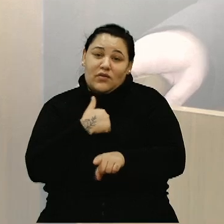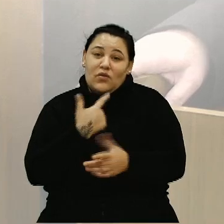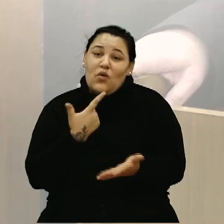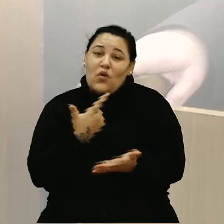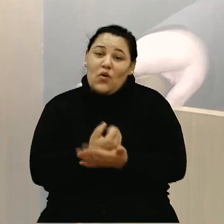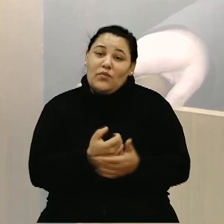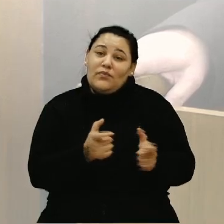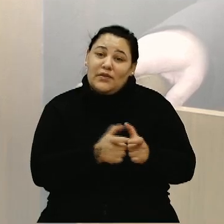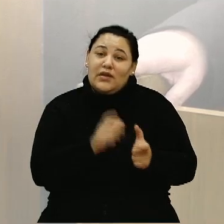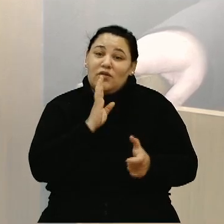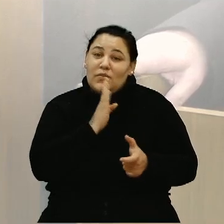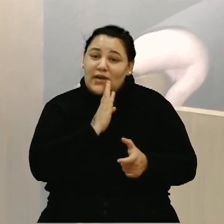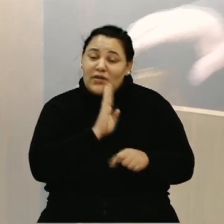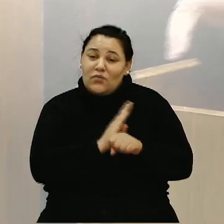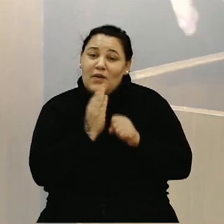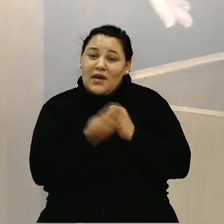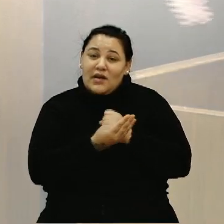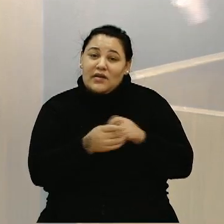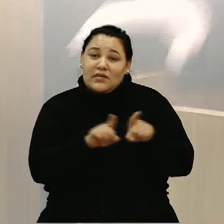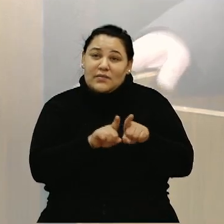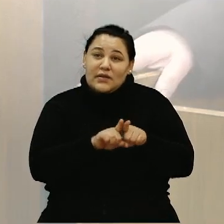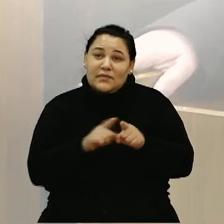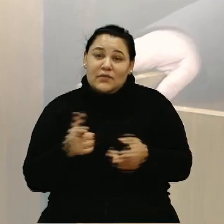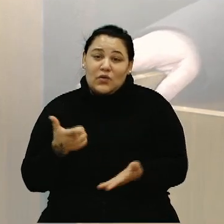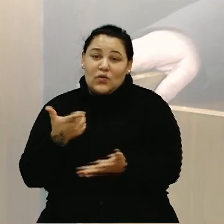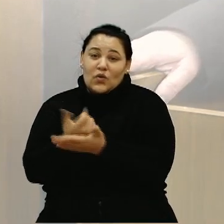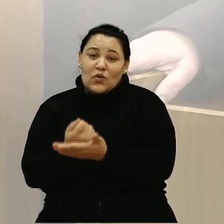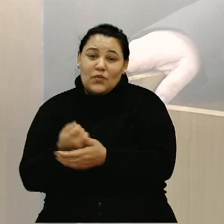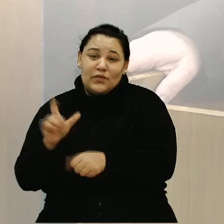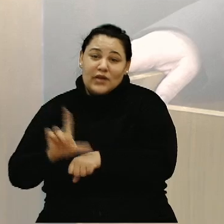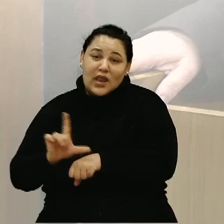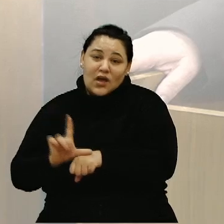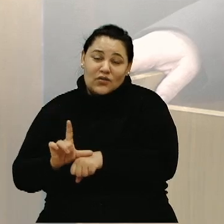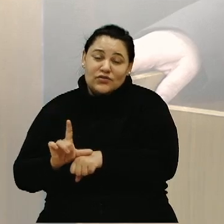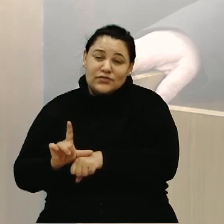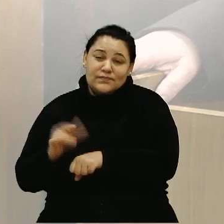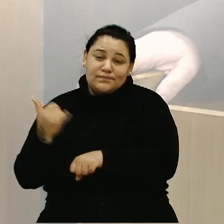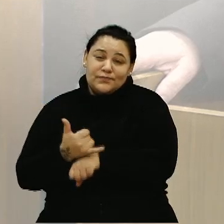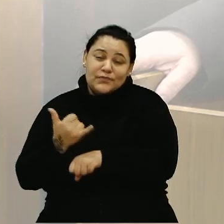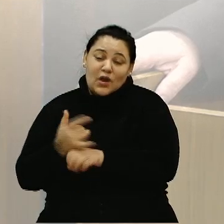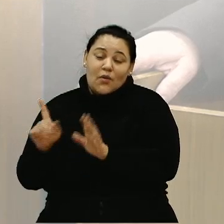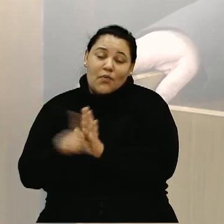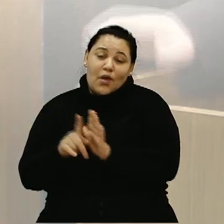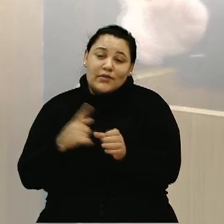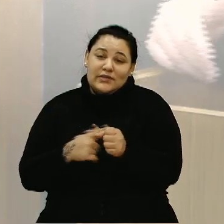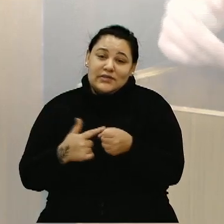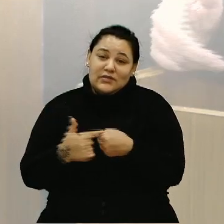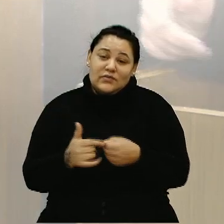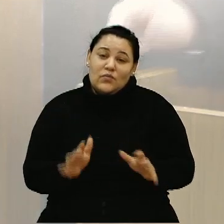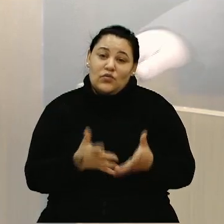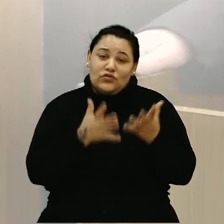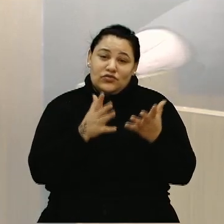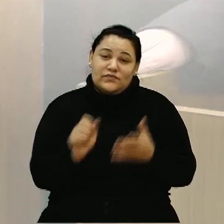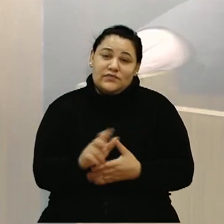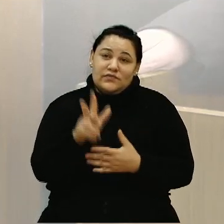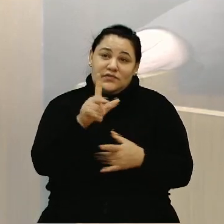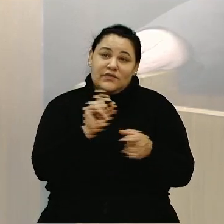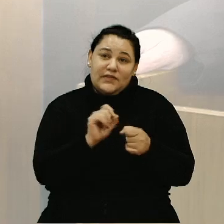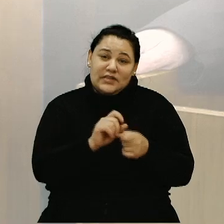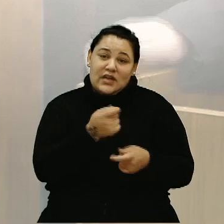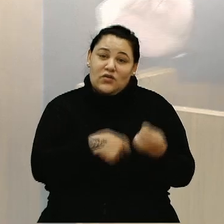em todos os poderes, a gente fala em poderes, poder executivo, poder legislativo, poder